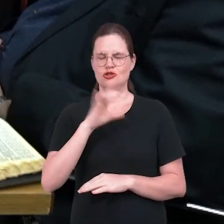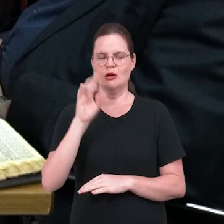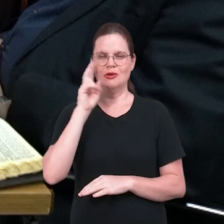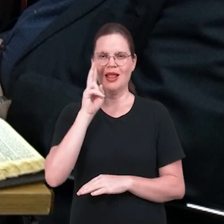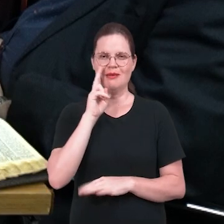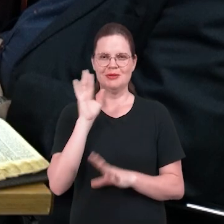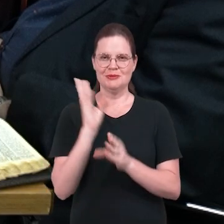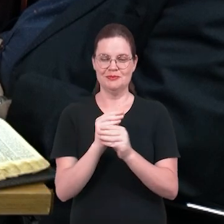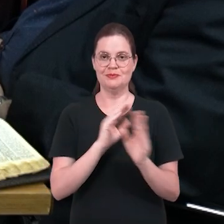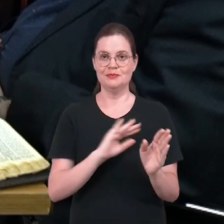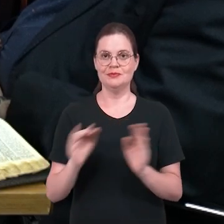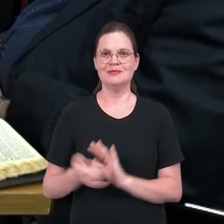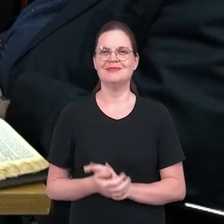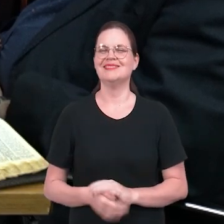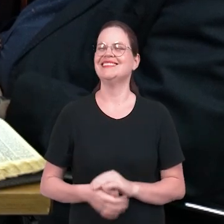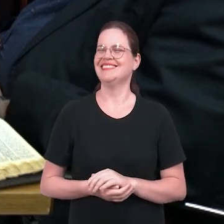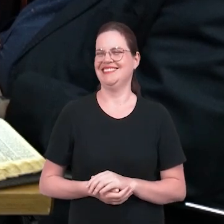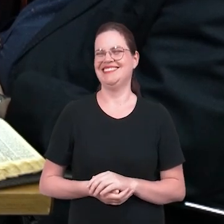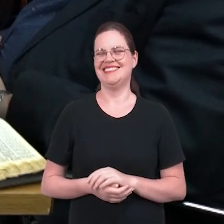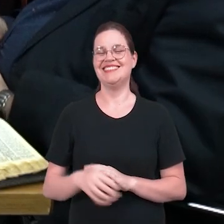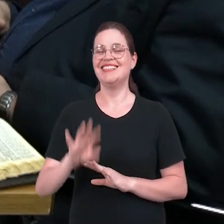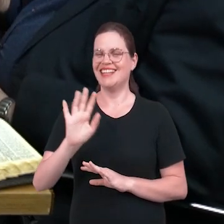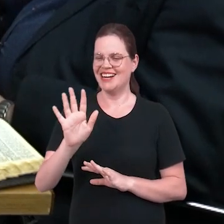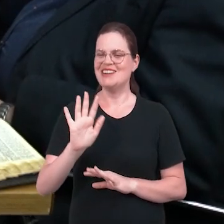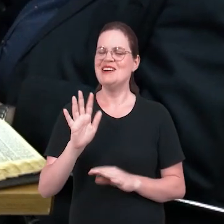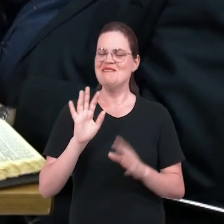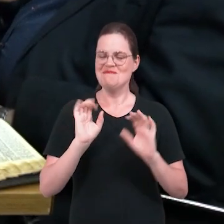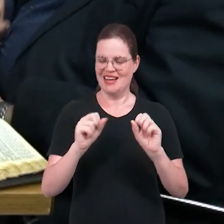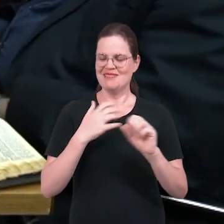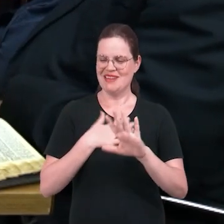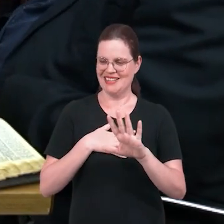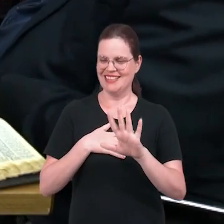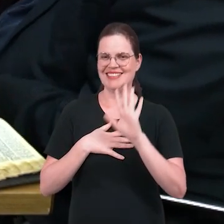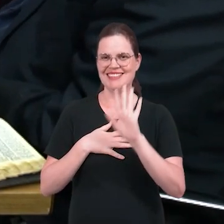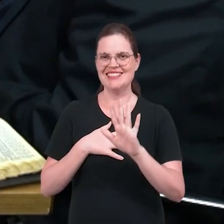Muito bem. Agora. Já continuar. Já vamos continuar.